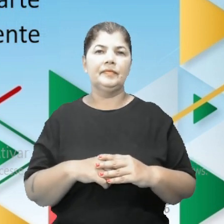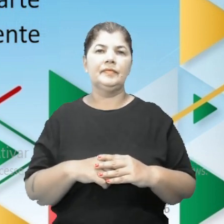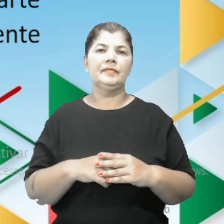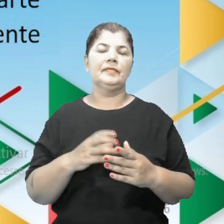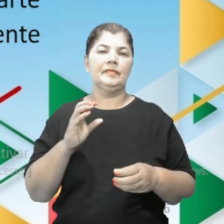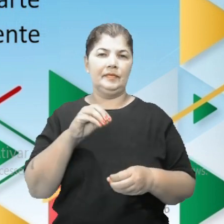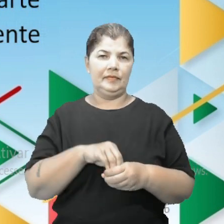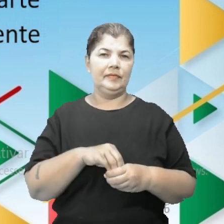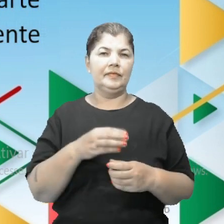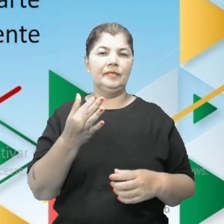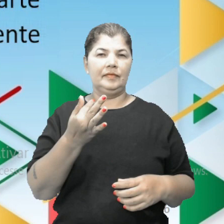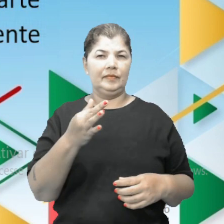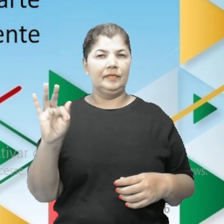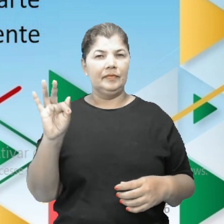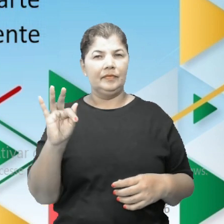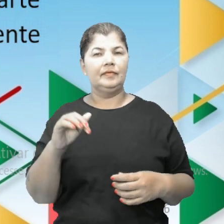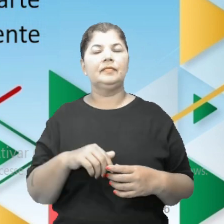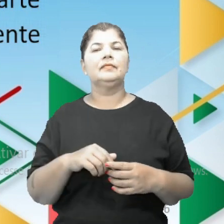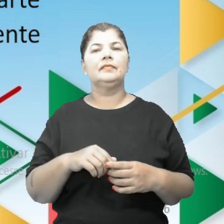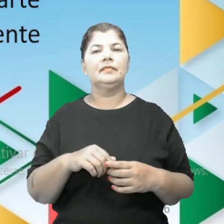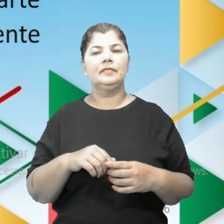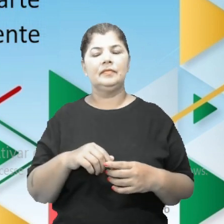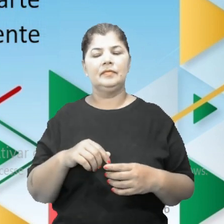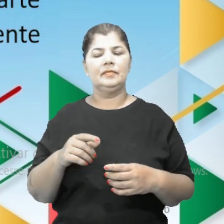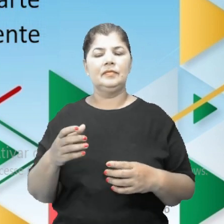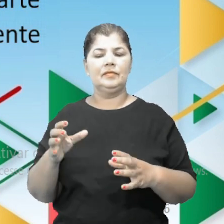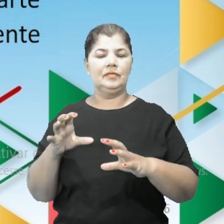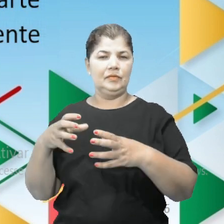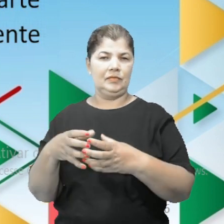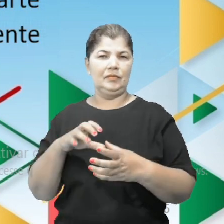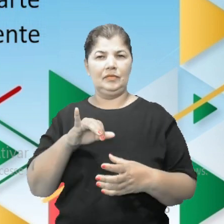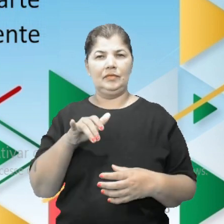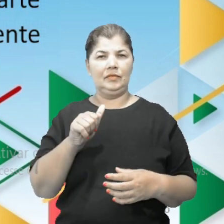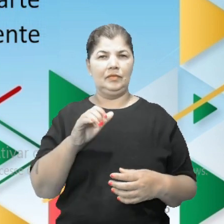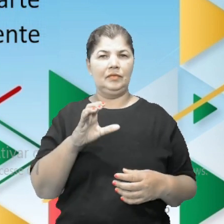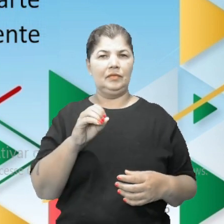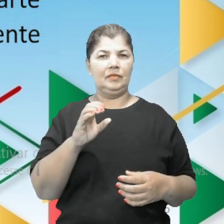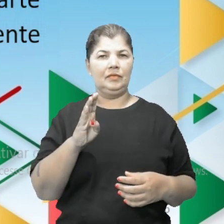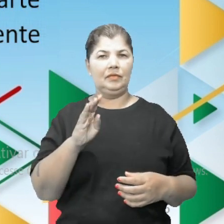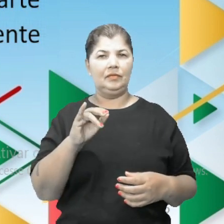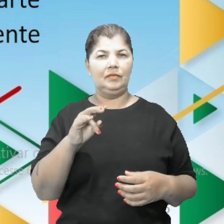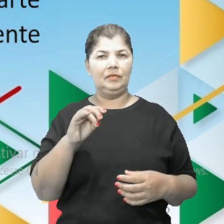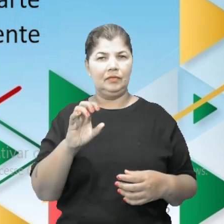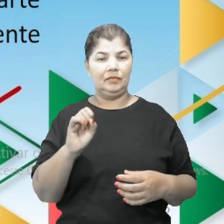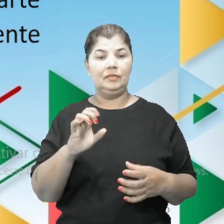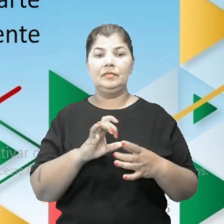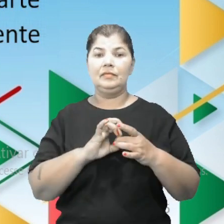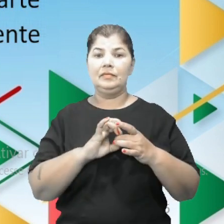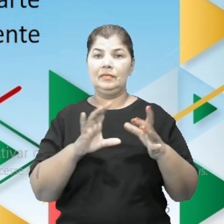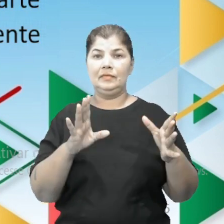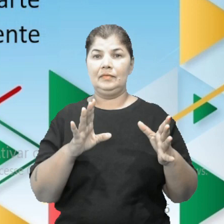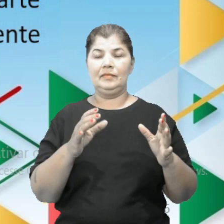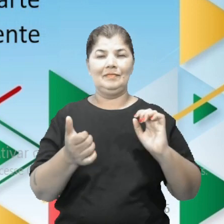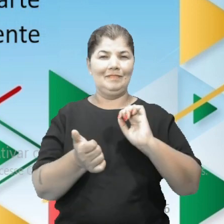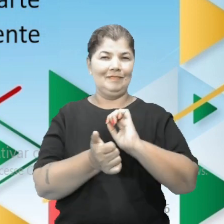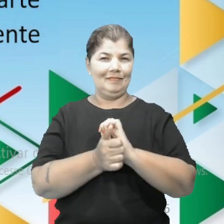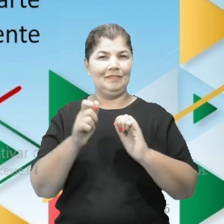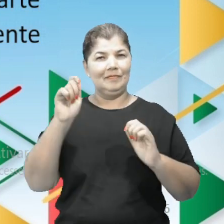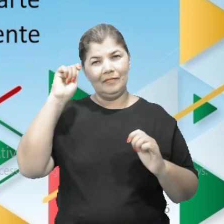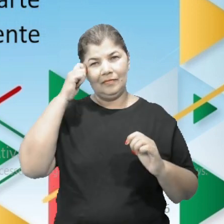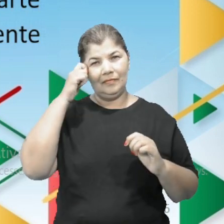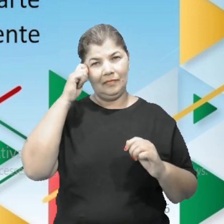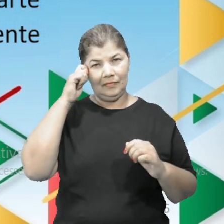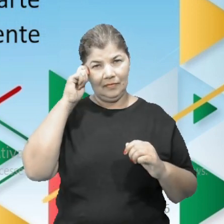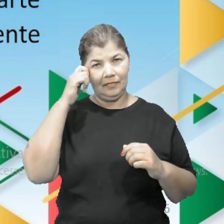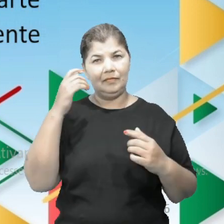dentro da França, dos jacobinos, houve a abolição da escravidão. Então, isso fez com que houvesse levantes dentro